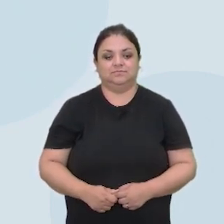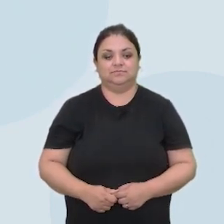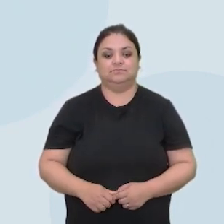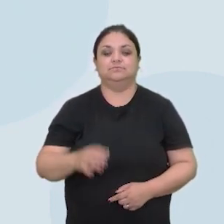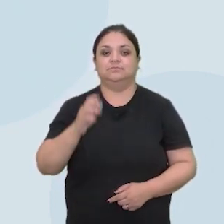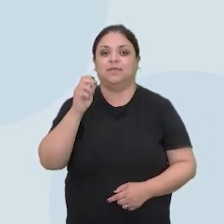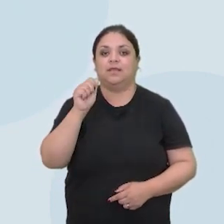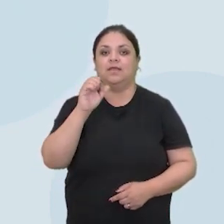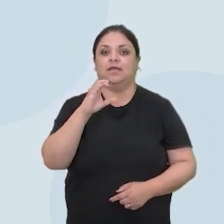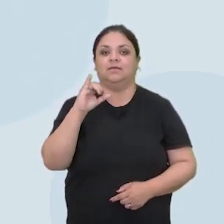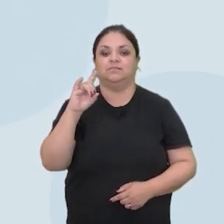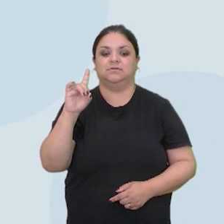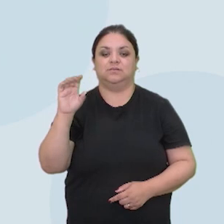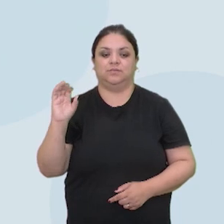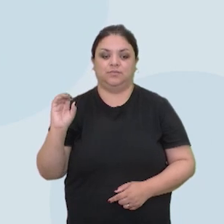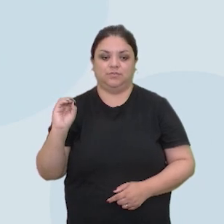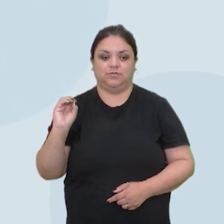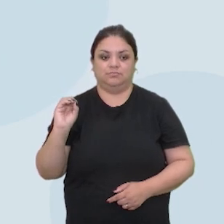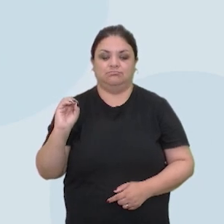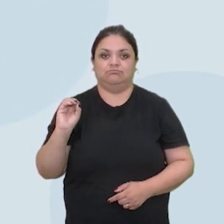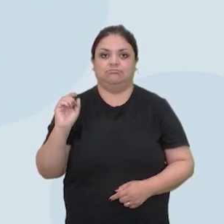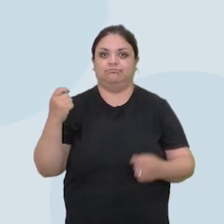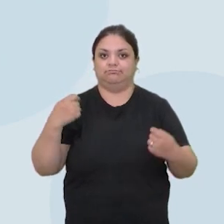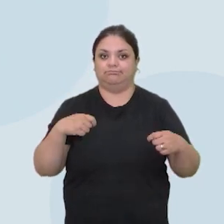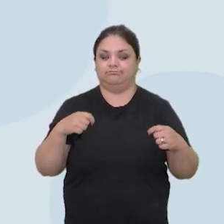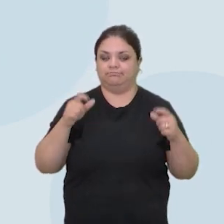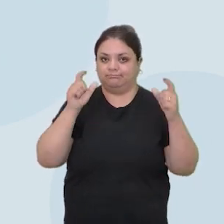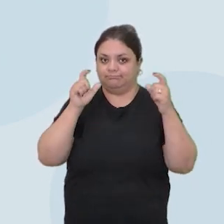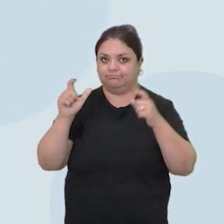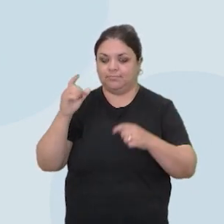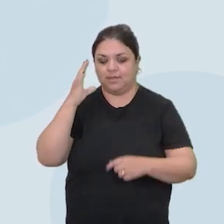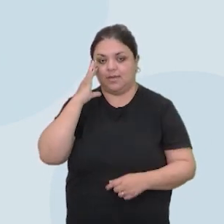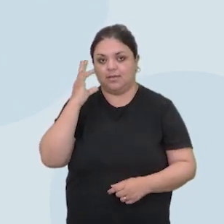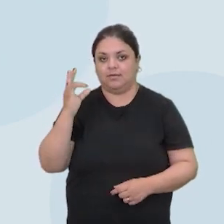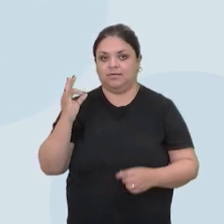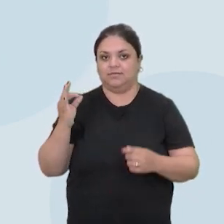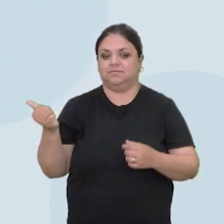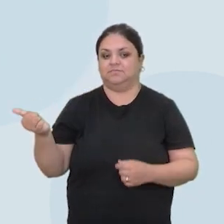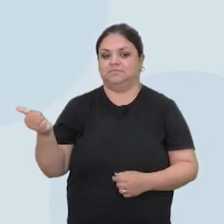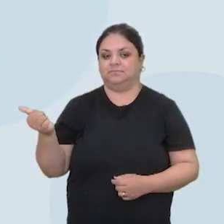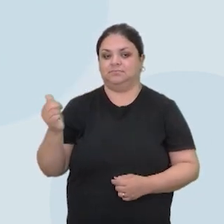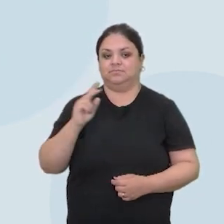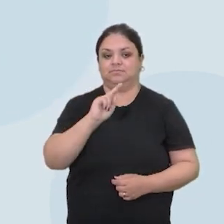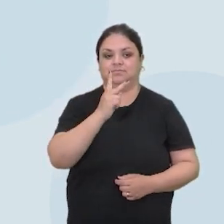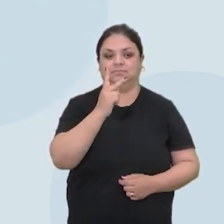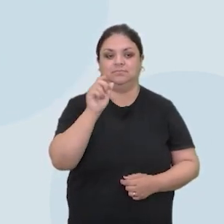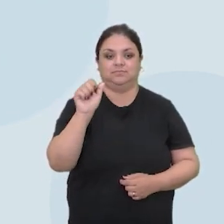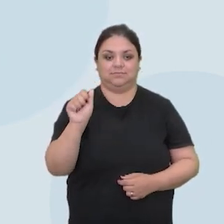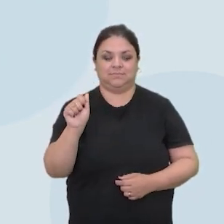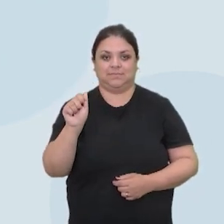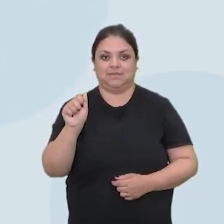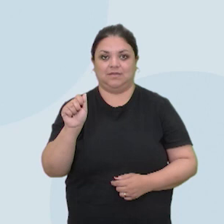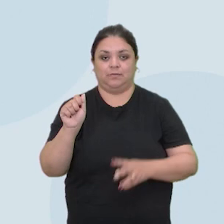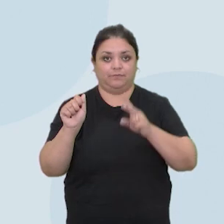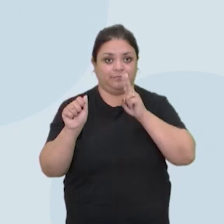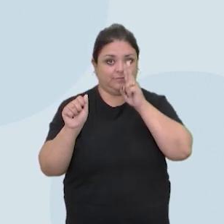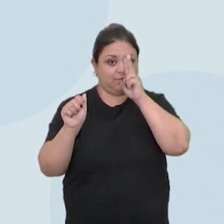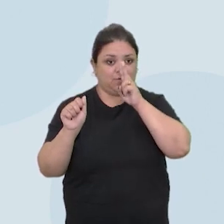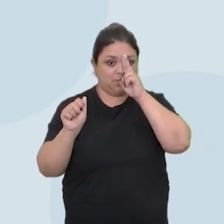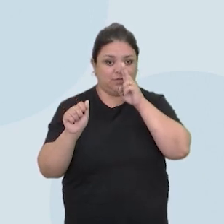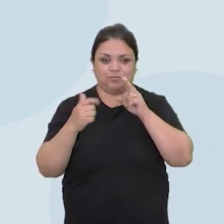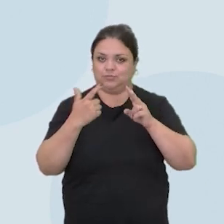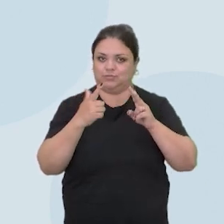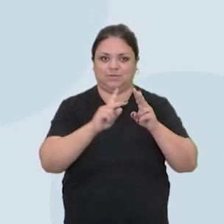uma consideração que a gente precisa fazer a respeito desse HA. Quando o ácido é forte, a gente não vai ter esse valor de